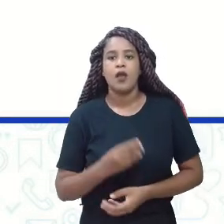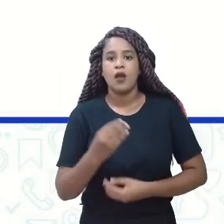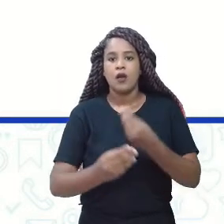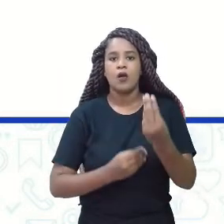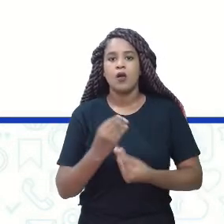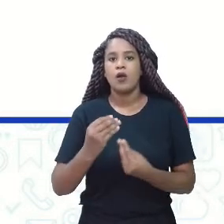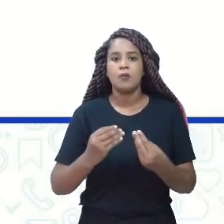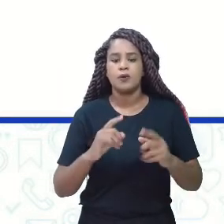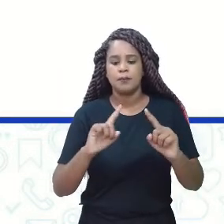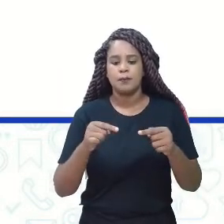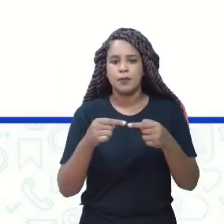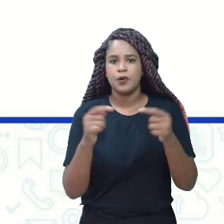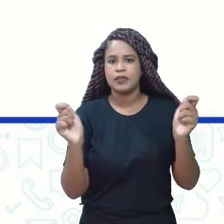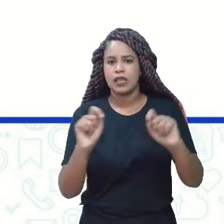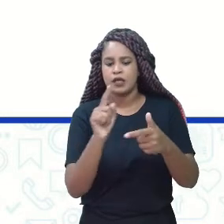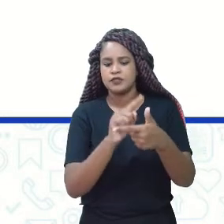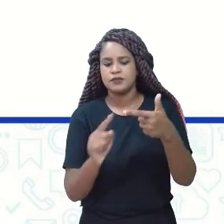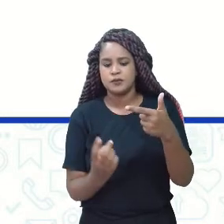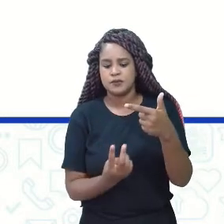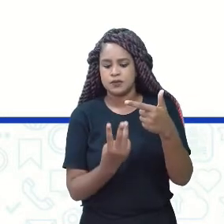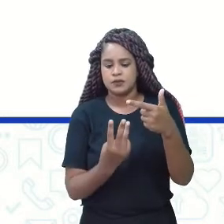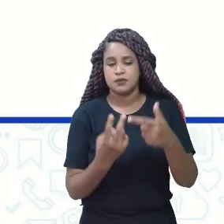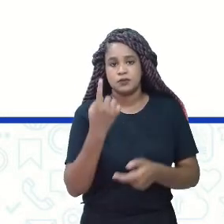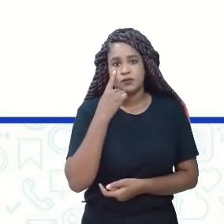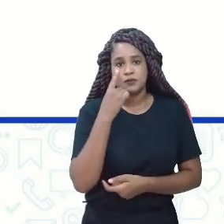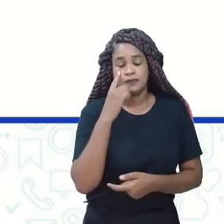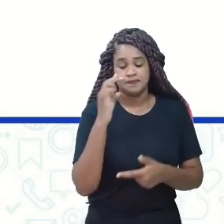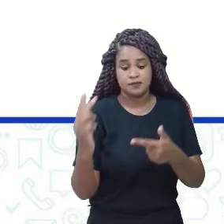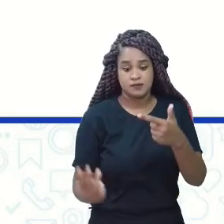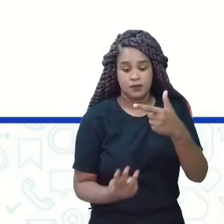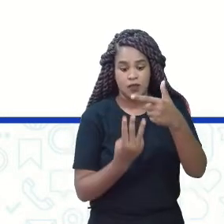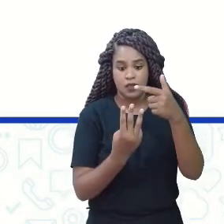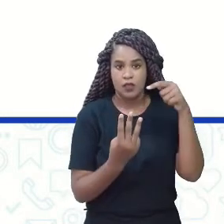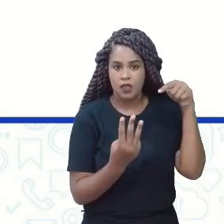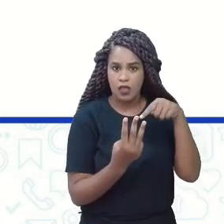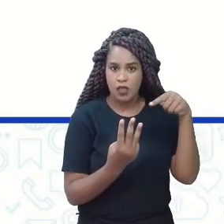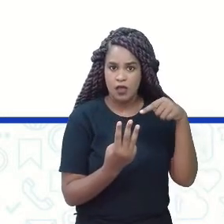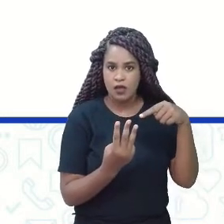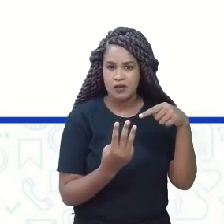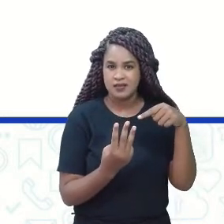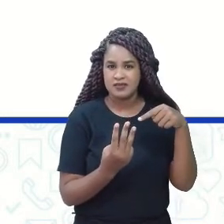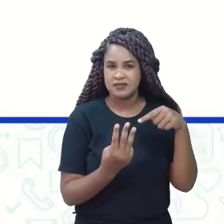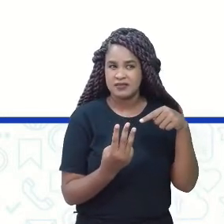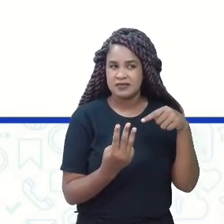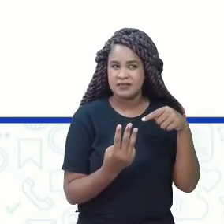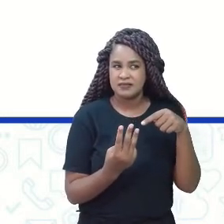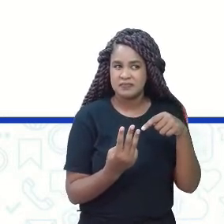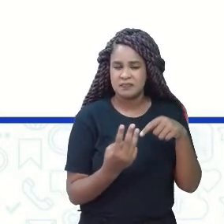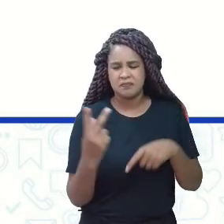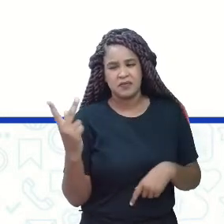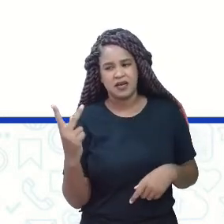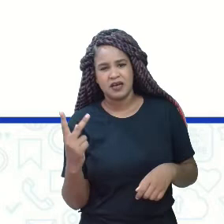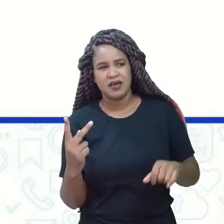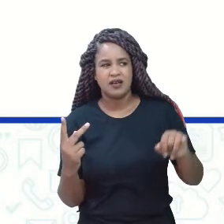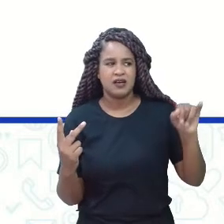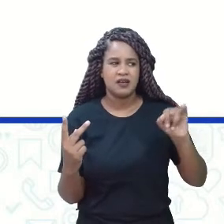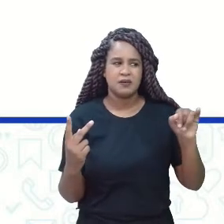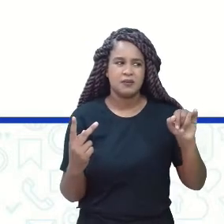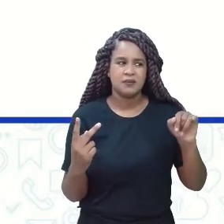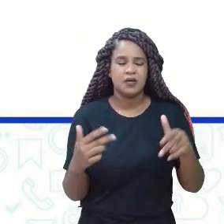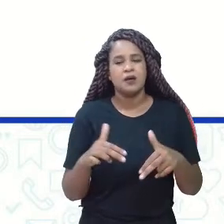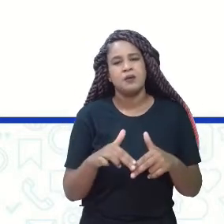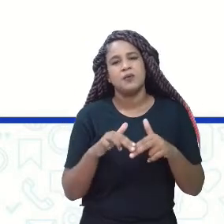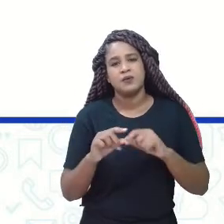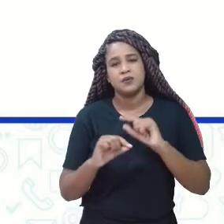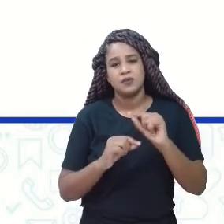3. Se a gente observar, o número 3, ele não tem essa ideia de ser par ou ímpar, porque 6 é par e